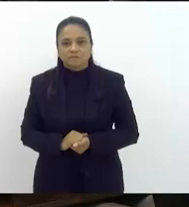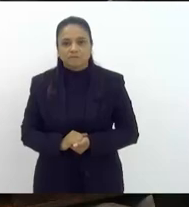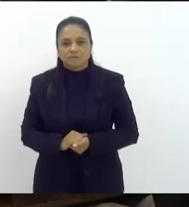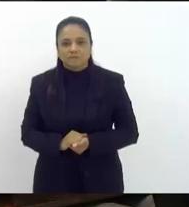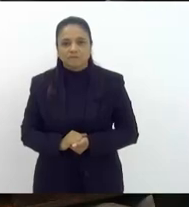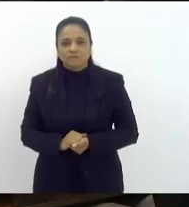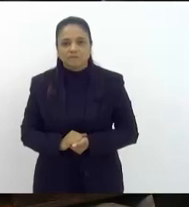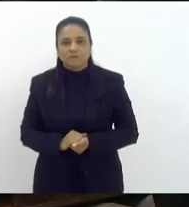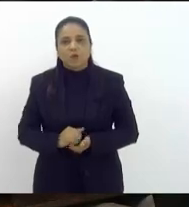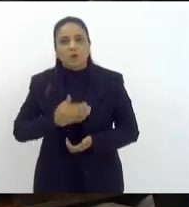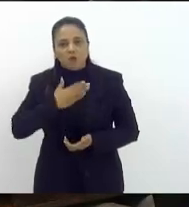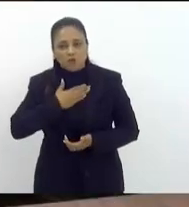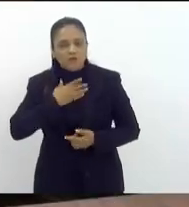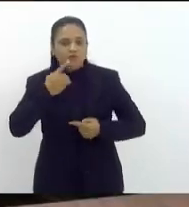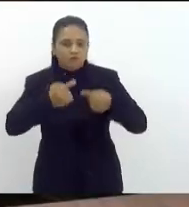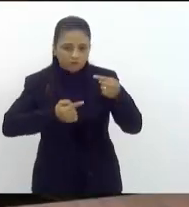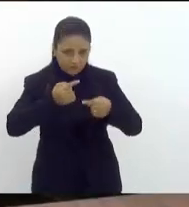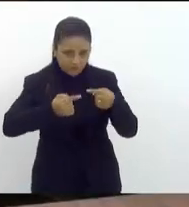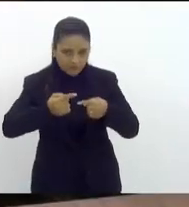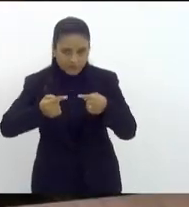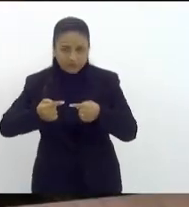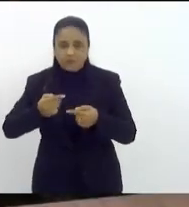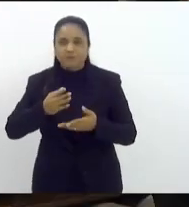Hoje gostaria de curtir também